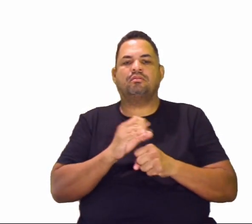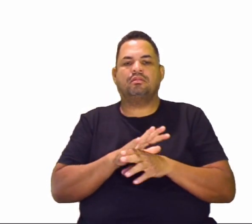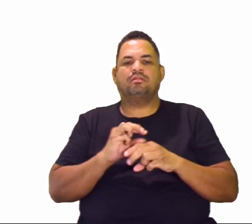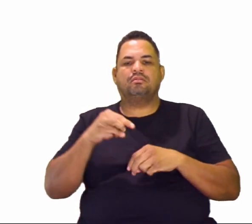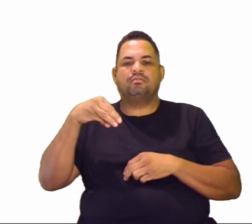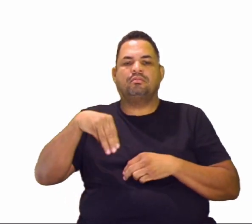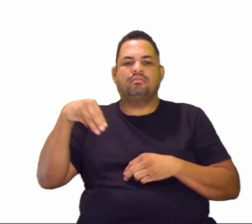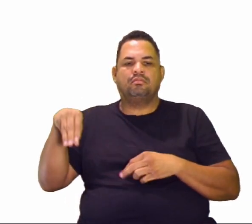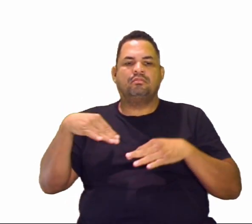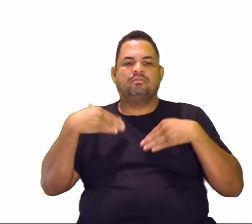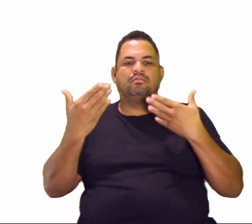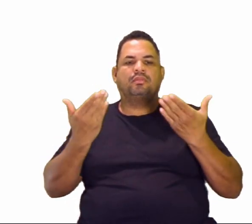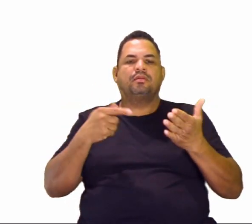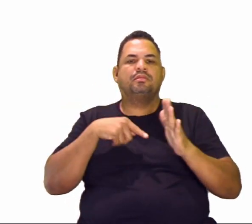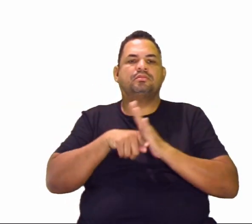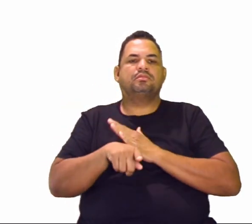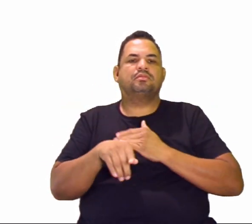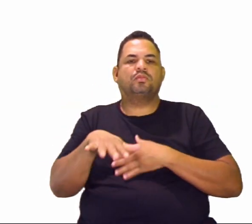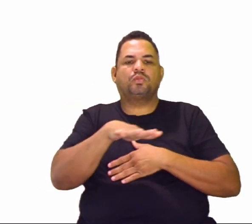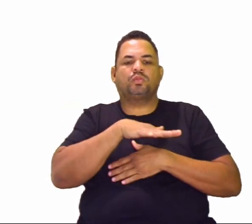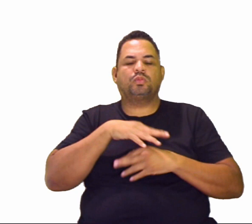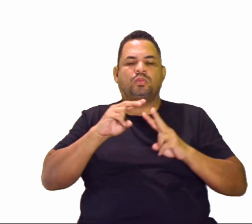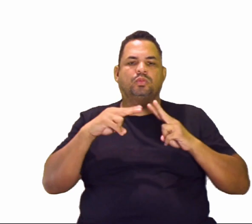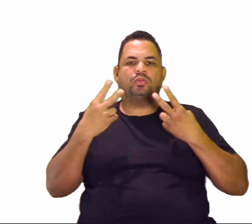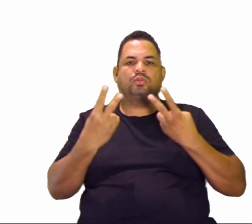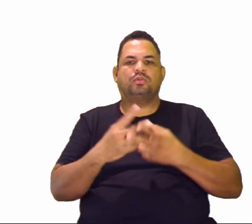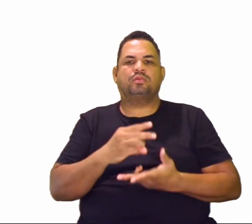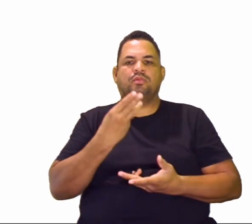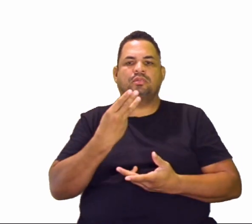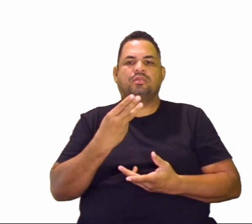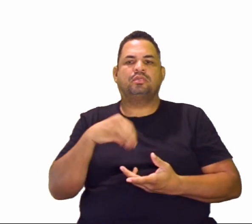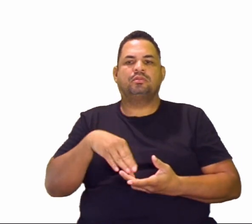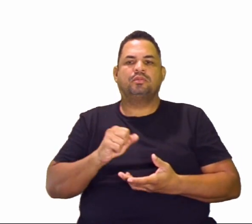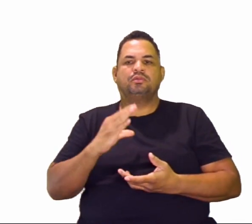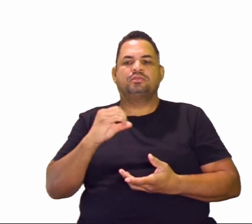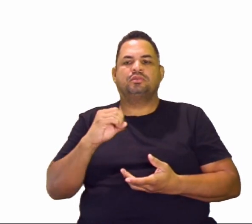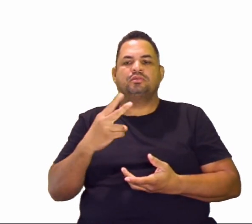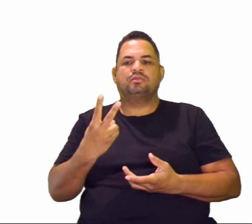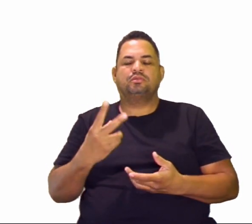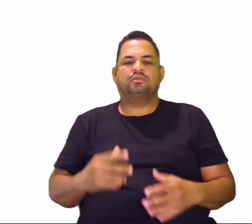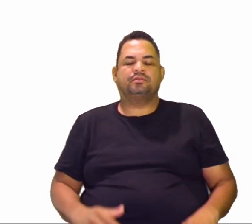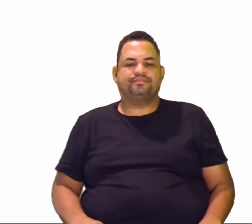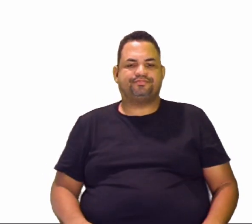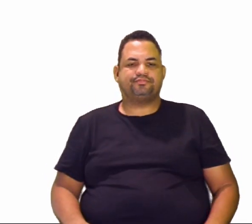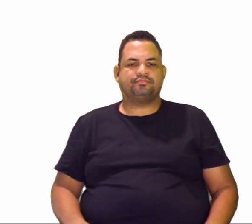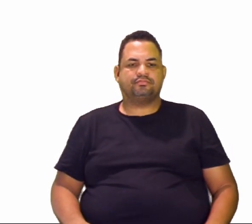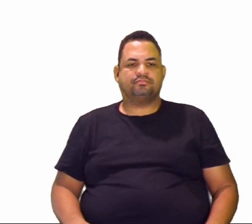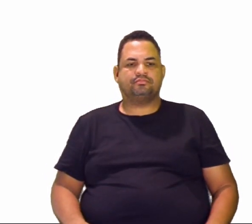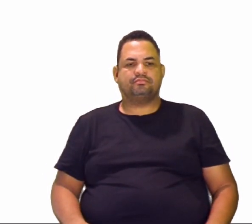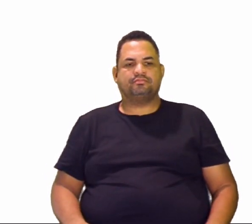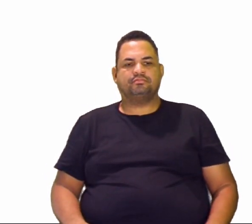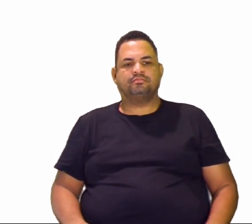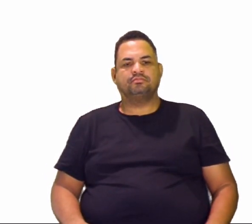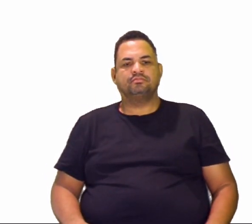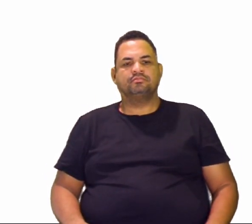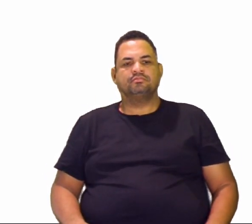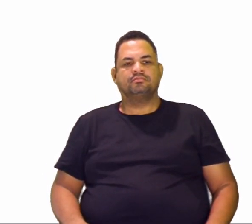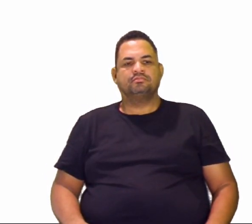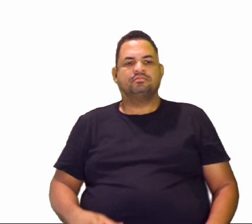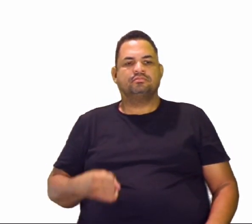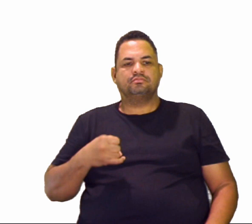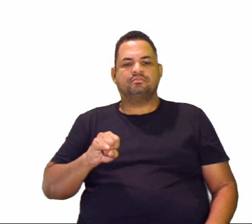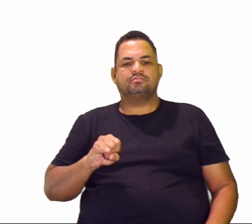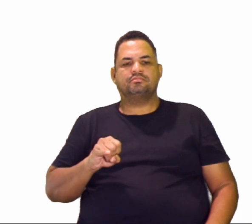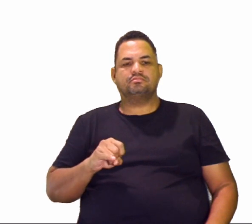Está pedindo qual o volume ocupado por 3 mol de CO2. E aí você sabe, se o mol